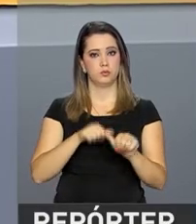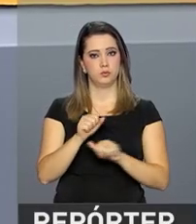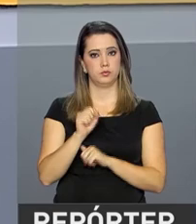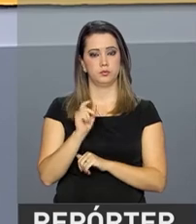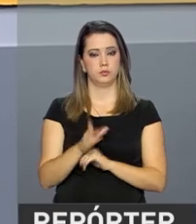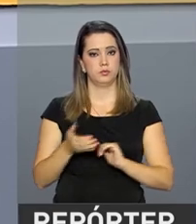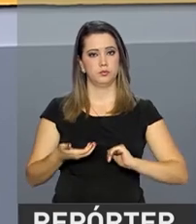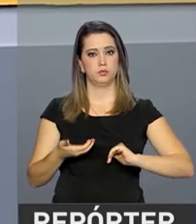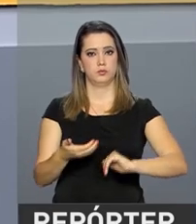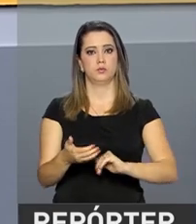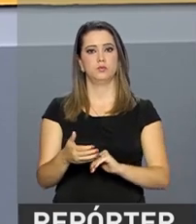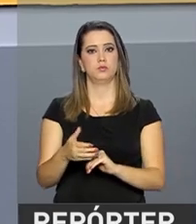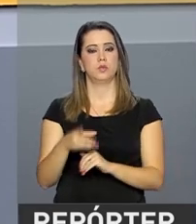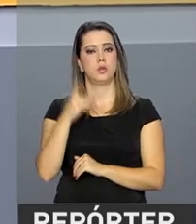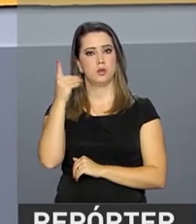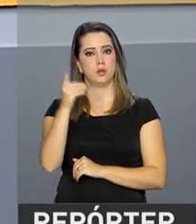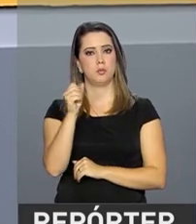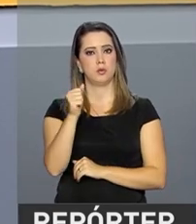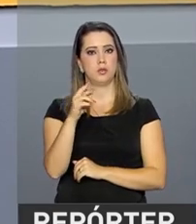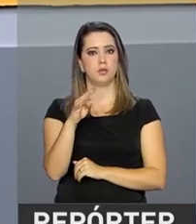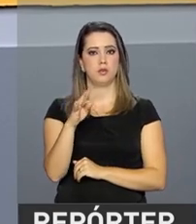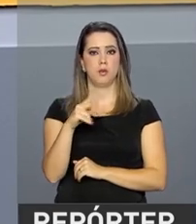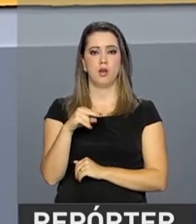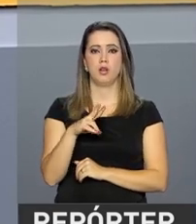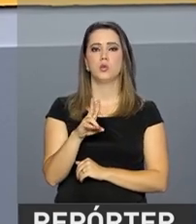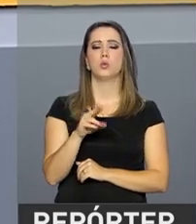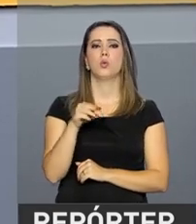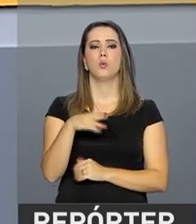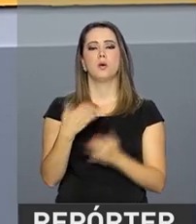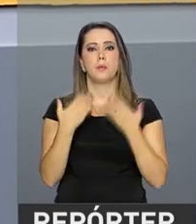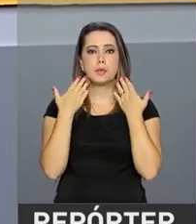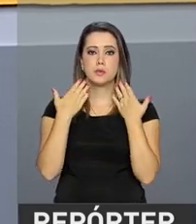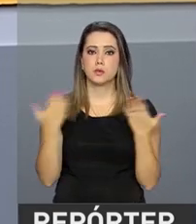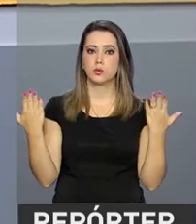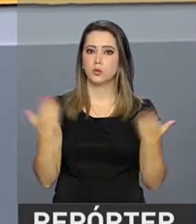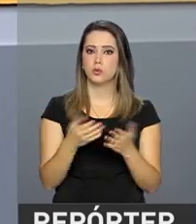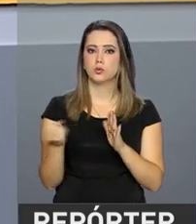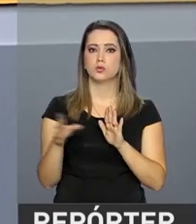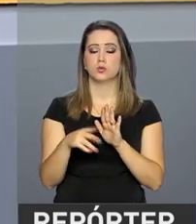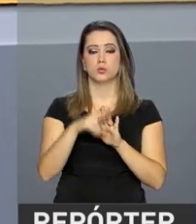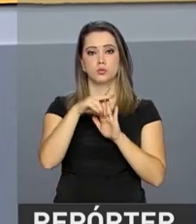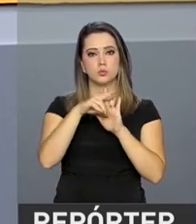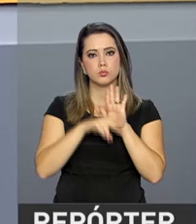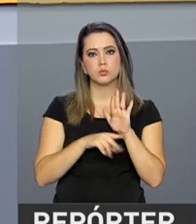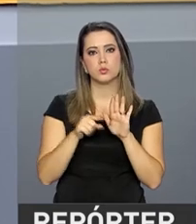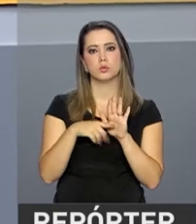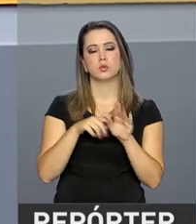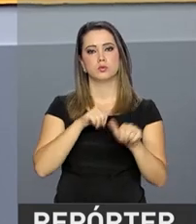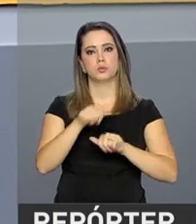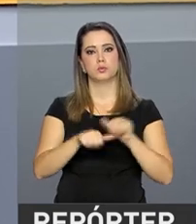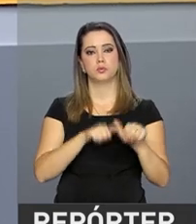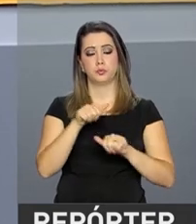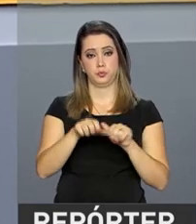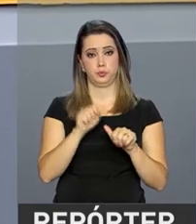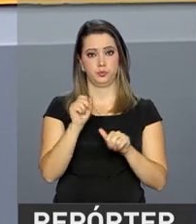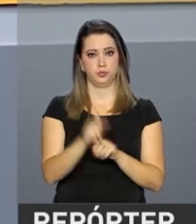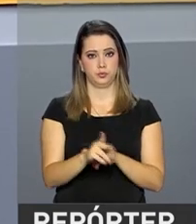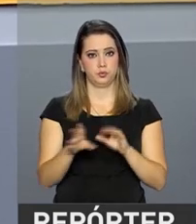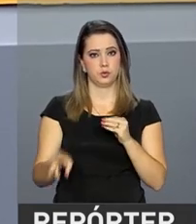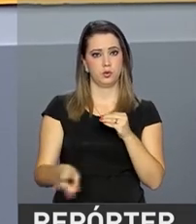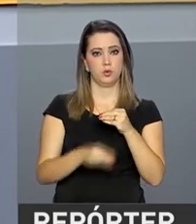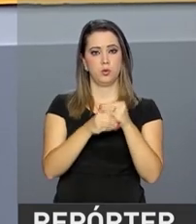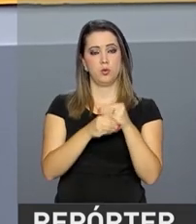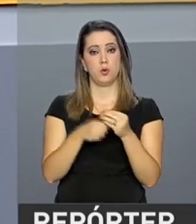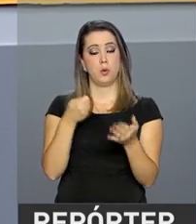na câmara deputado arthur maia apresentou hoje uma nova versão do texto sobre a reforma da previdência foi incluída a